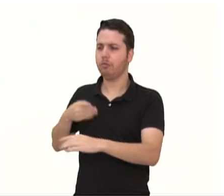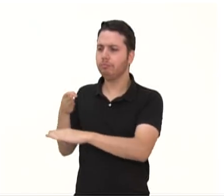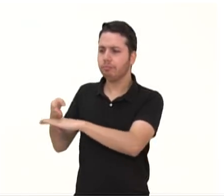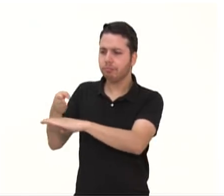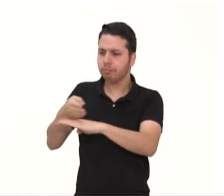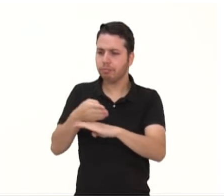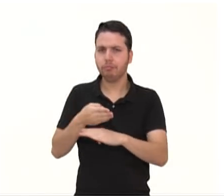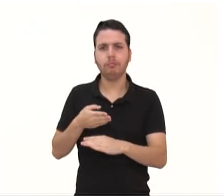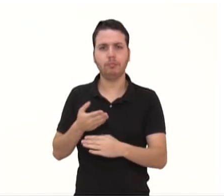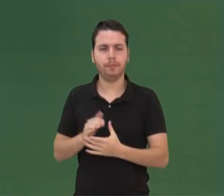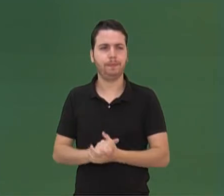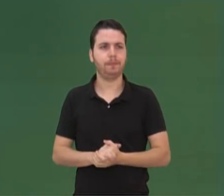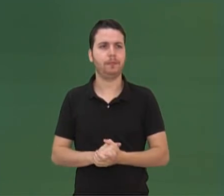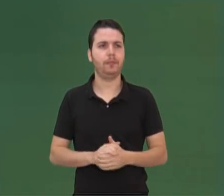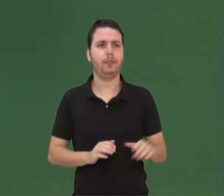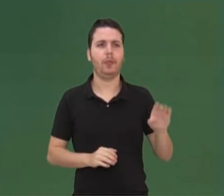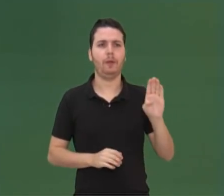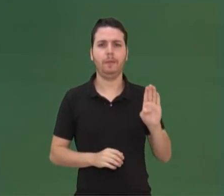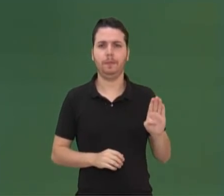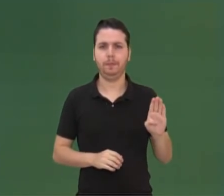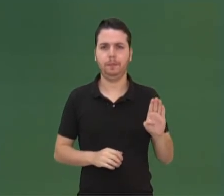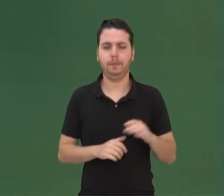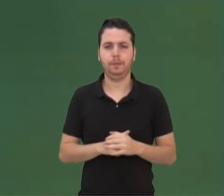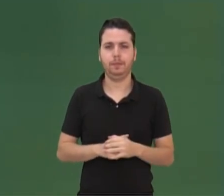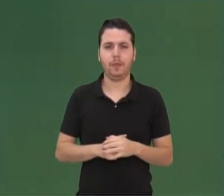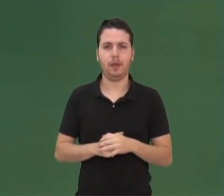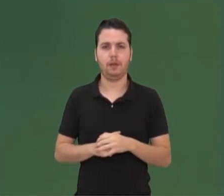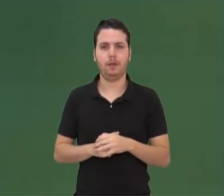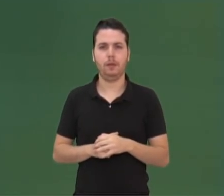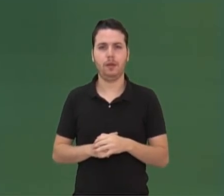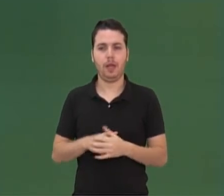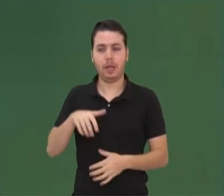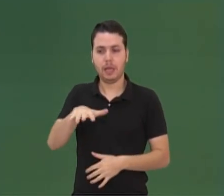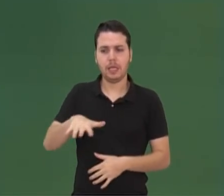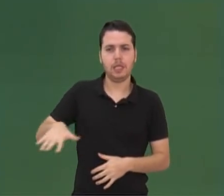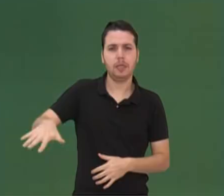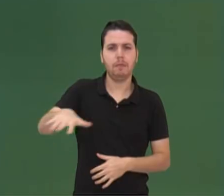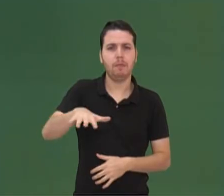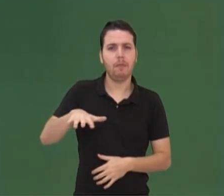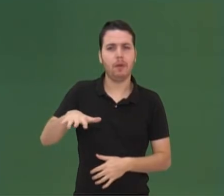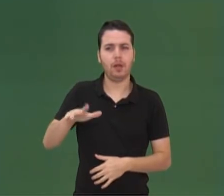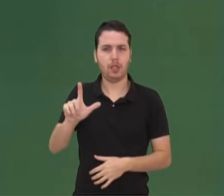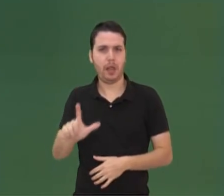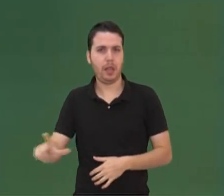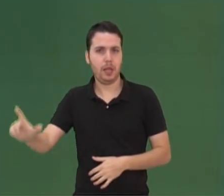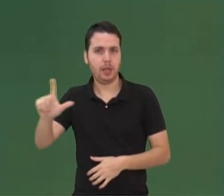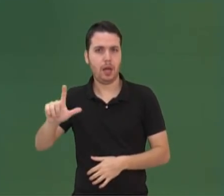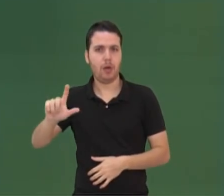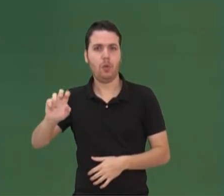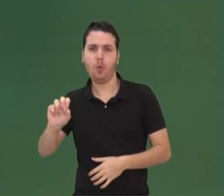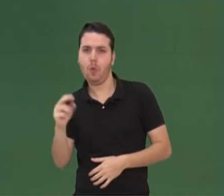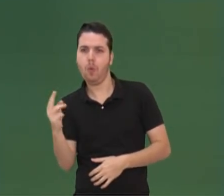né? Letra B. Num espaço literário